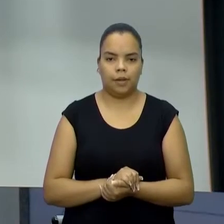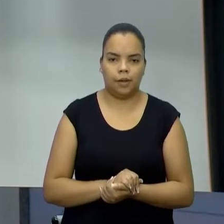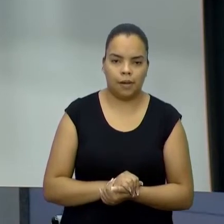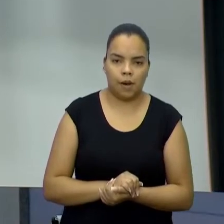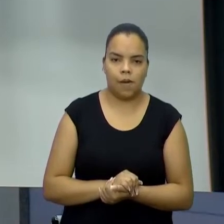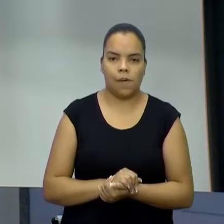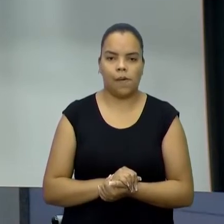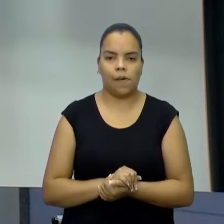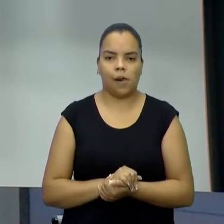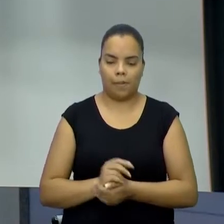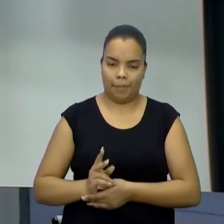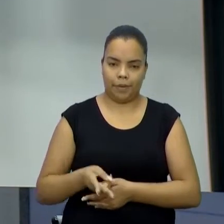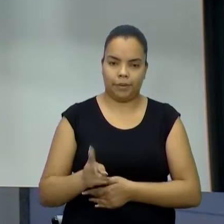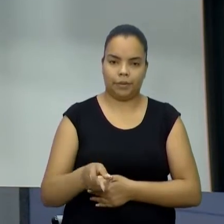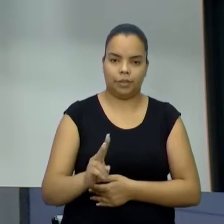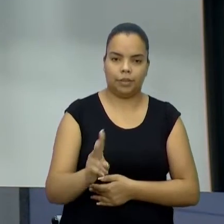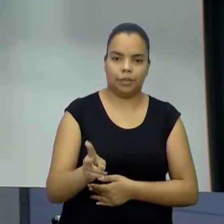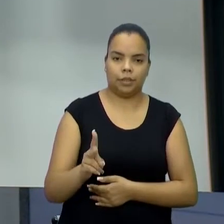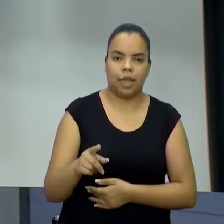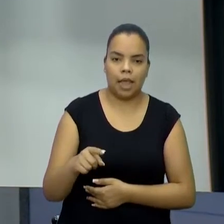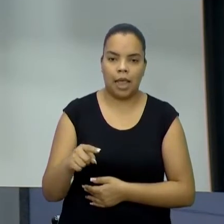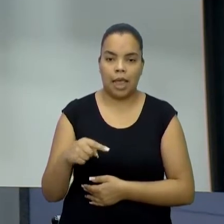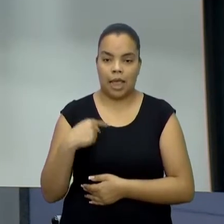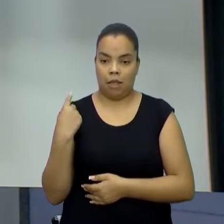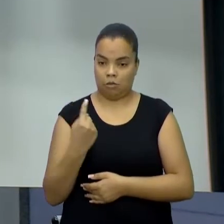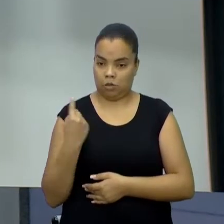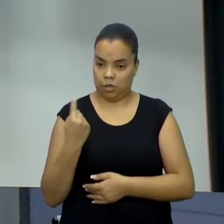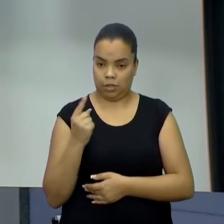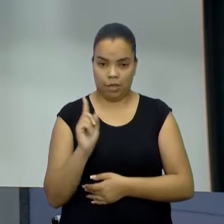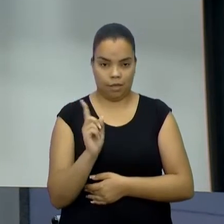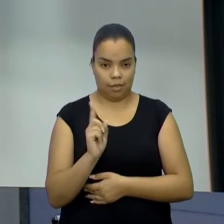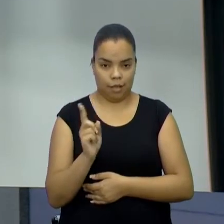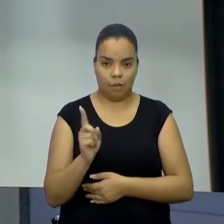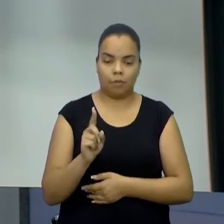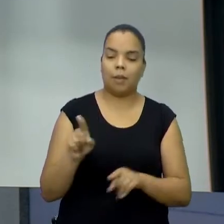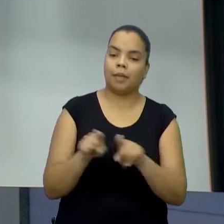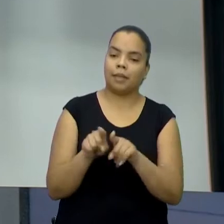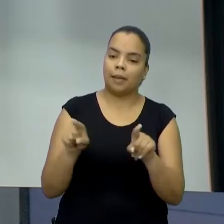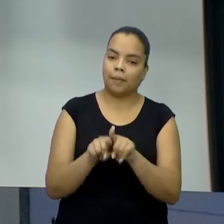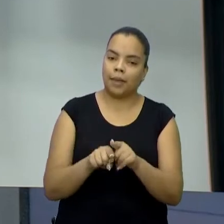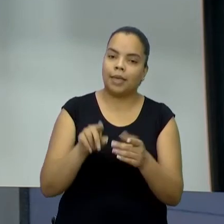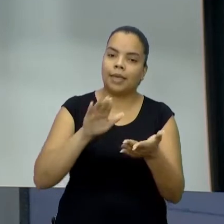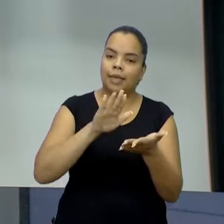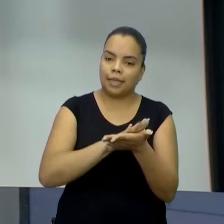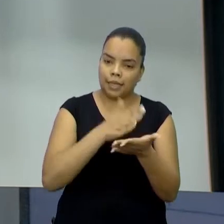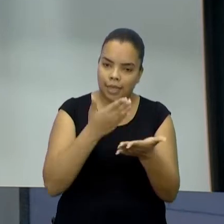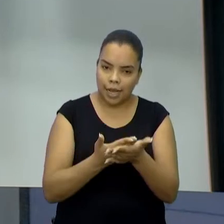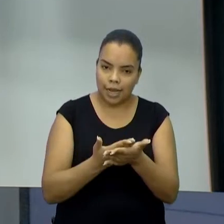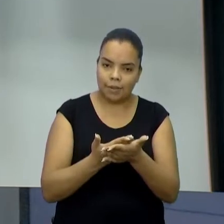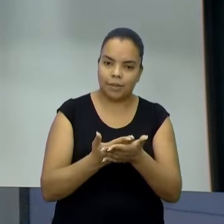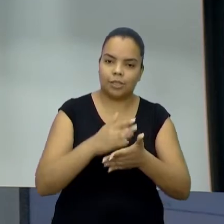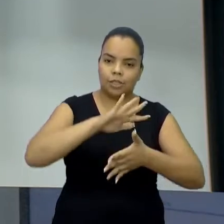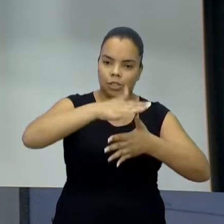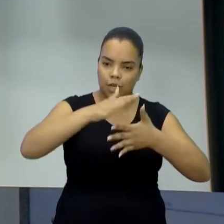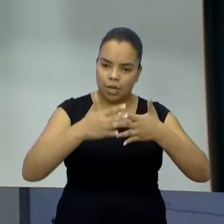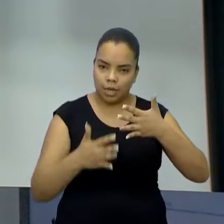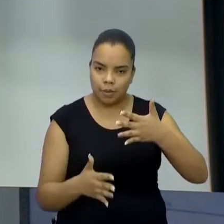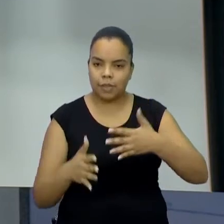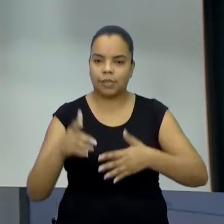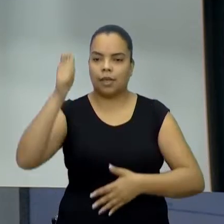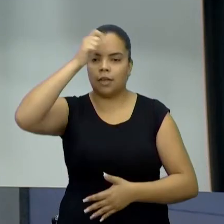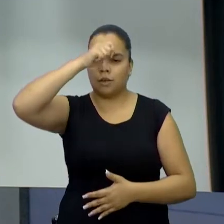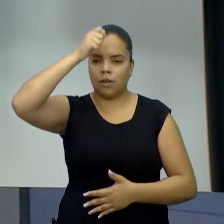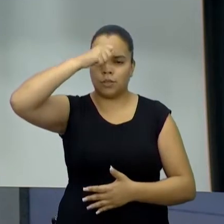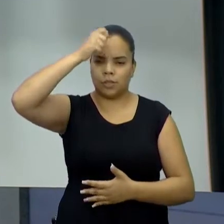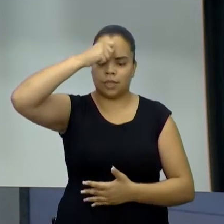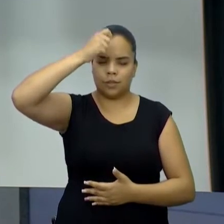darmos continuidade, eu digo que eu não estou sozinha. Estou também com as intérpretes de Libras, Amanda e Célia,